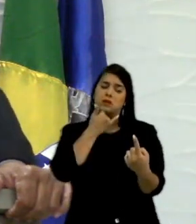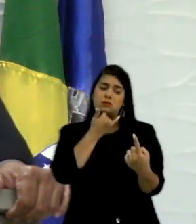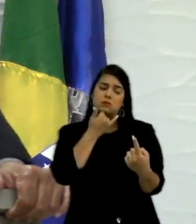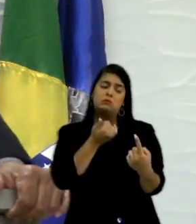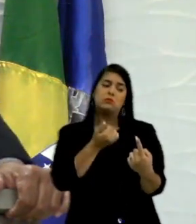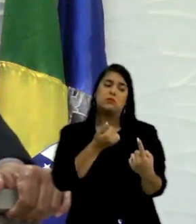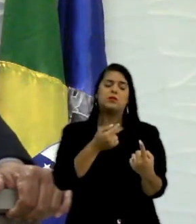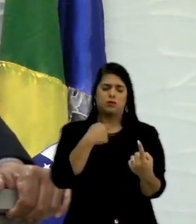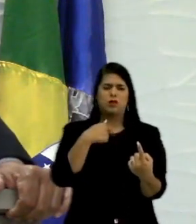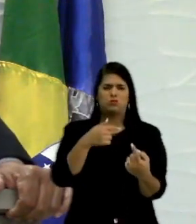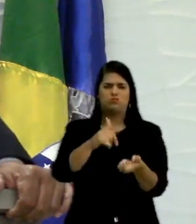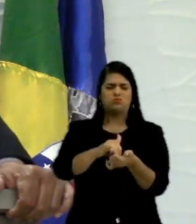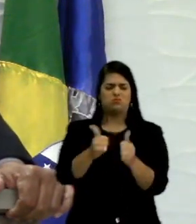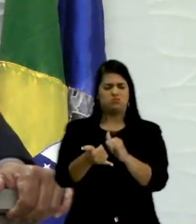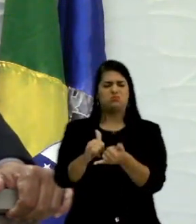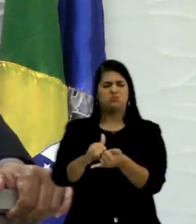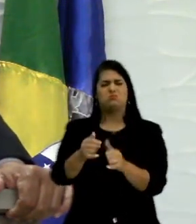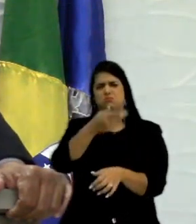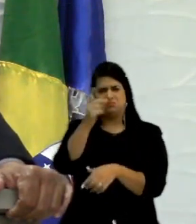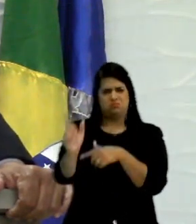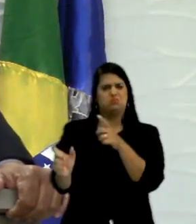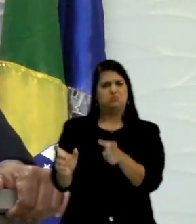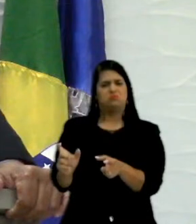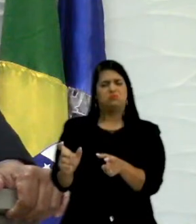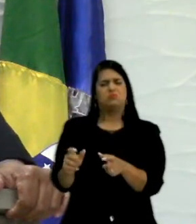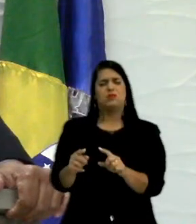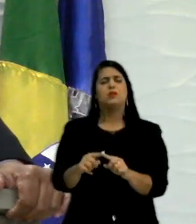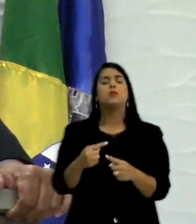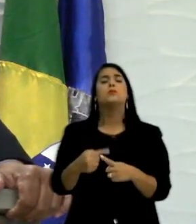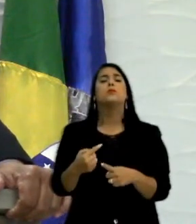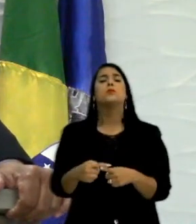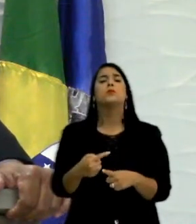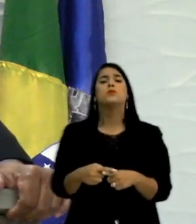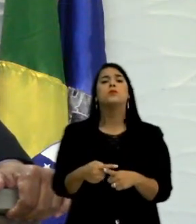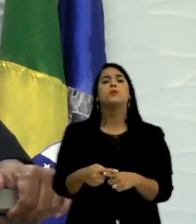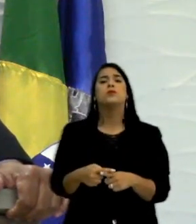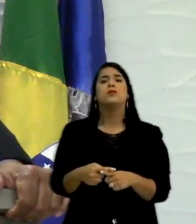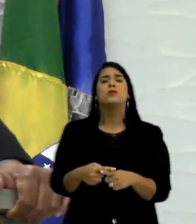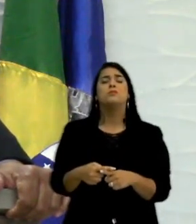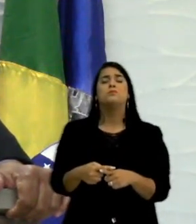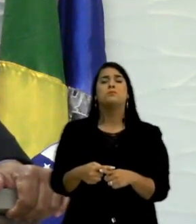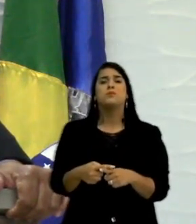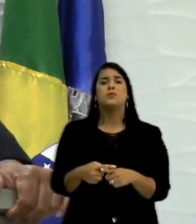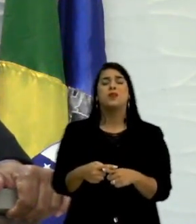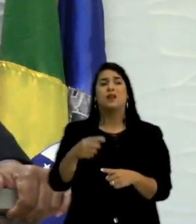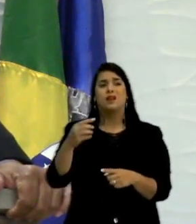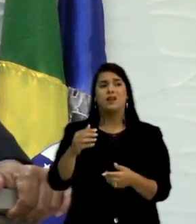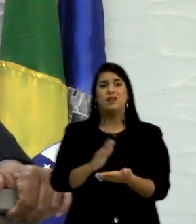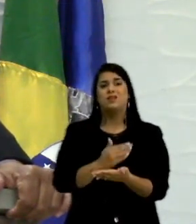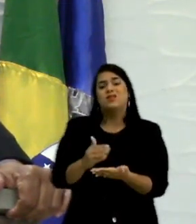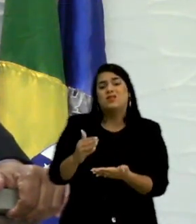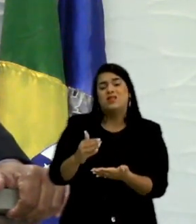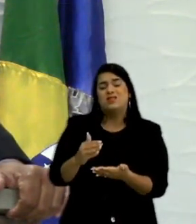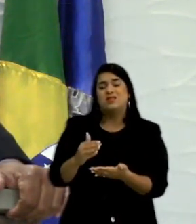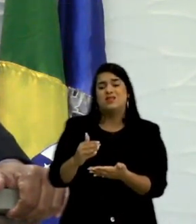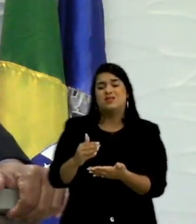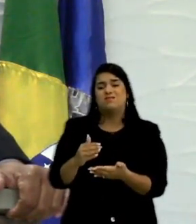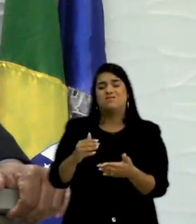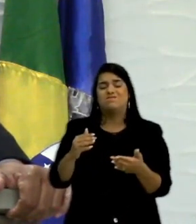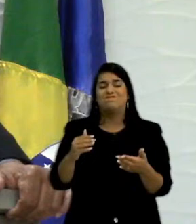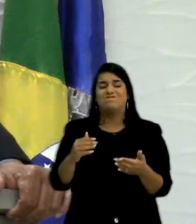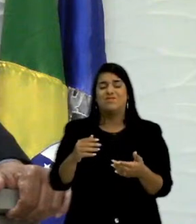eu já perdoei esse cidadão. Porque tem vezes que a gente, na impulsão, Oséias, a gente está no grupo, na impulsão, a gente fala o que não